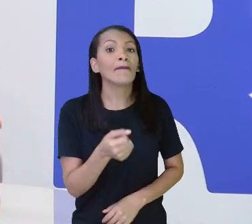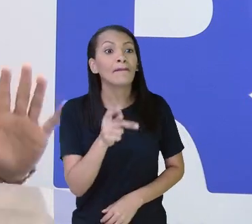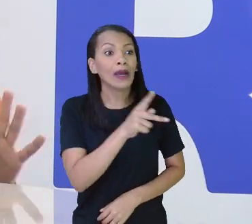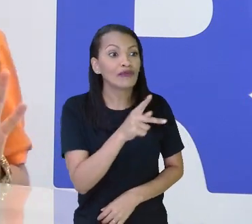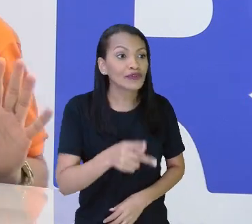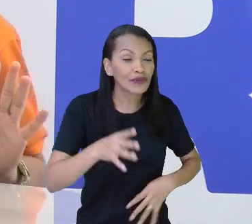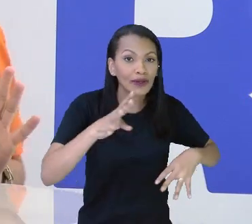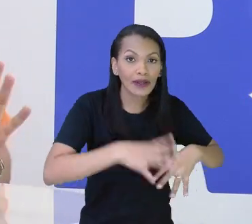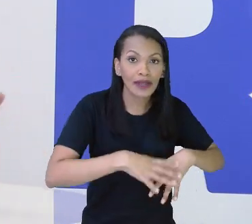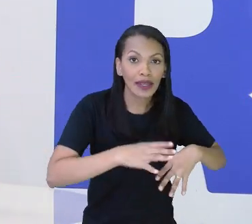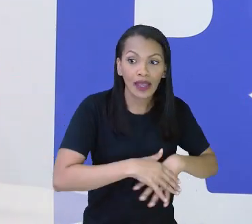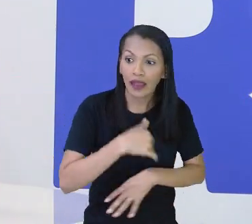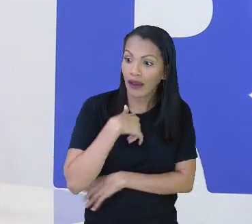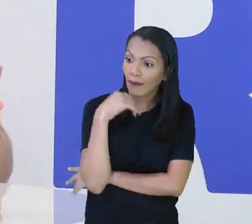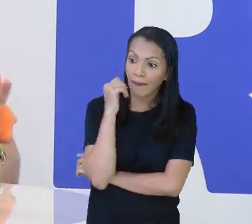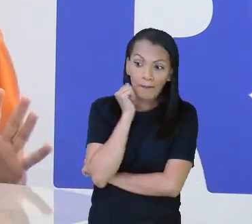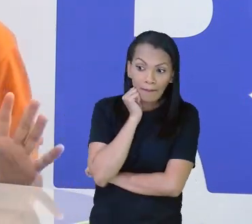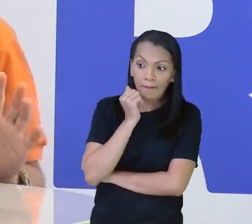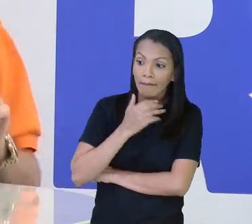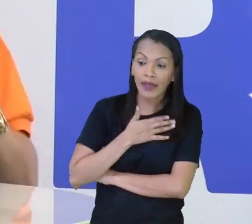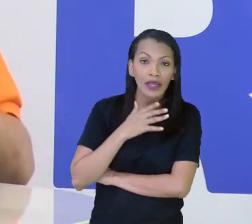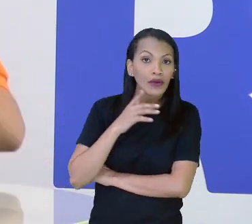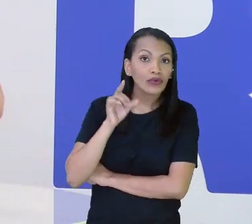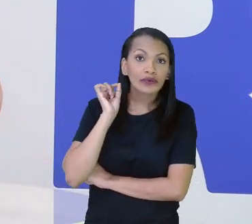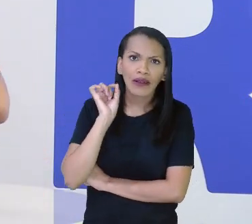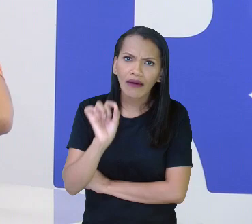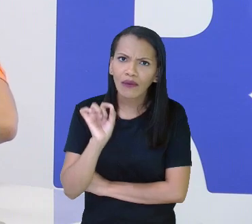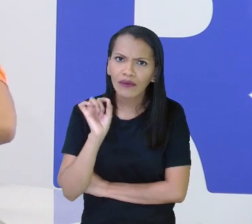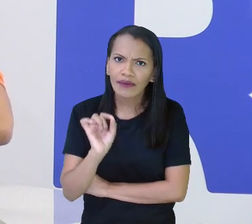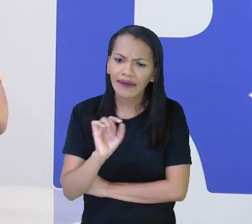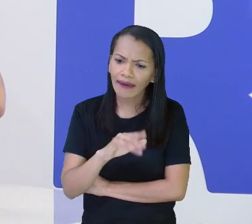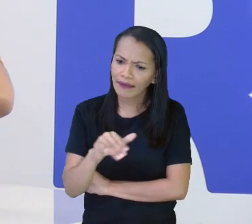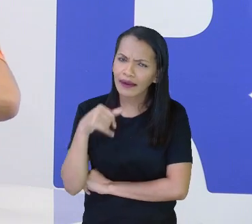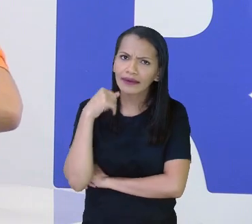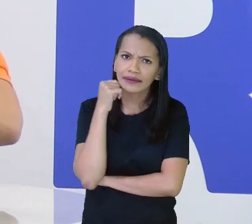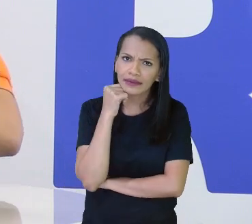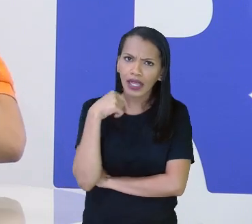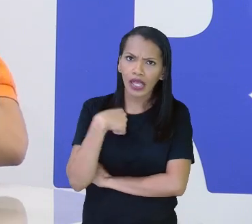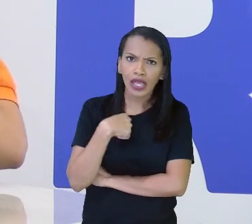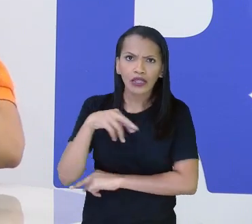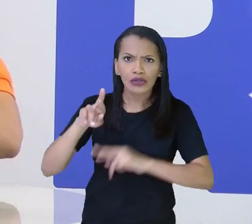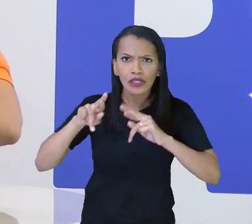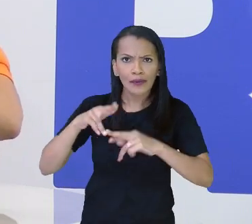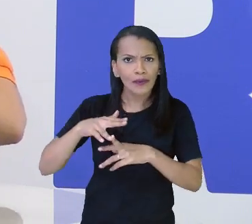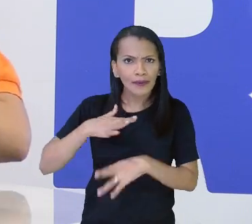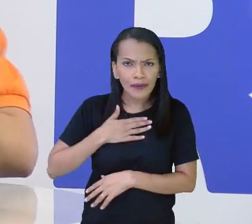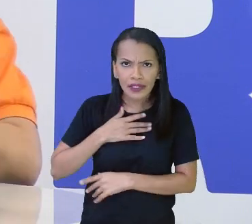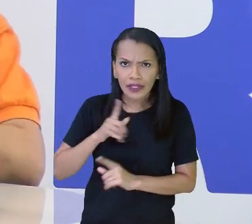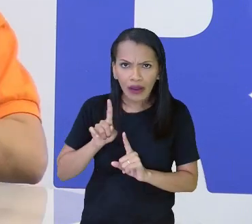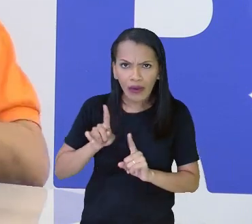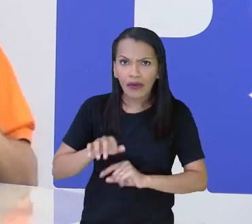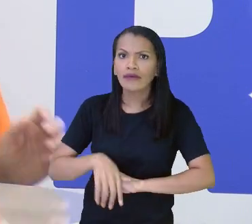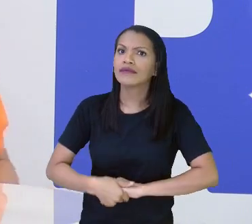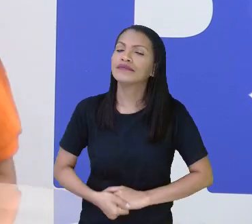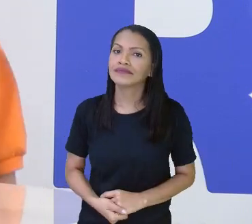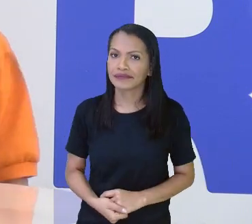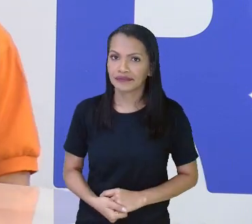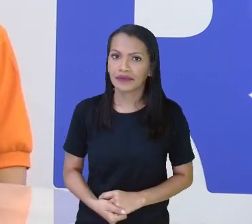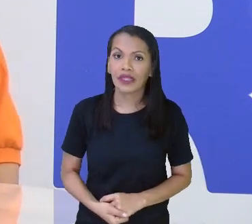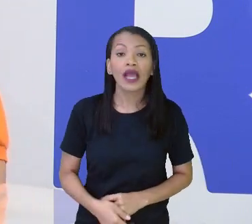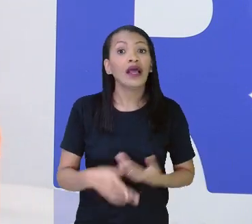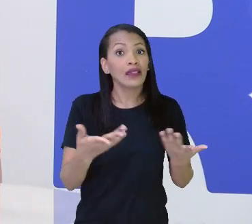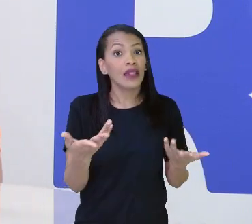É o empolgada quê? já, tá bom? Eu estou empolgada. É o quê que Não tem problema de pegar um pouco da aula de Não, matemática. mas ela está certo? com